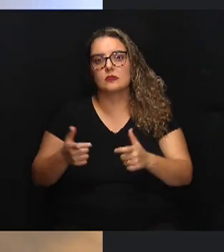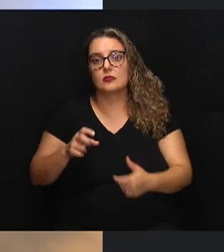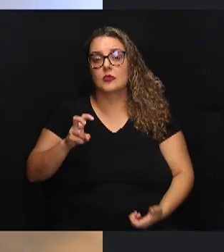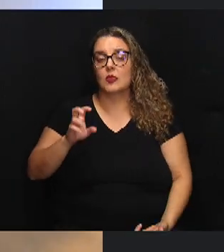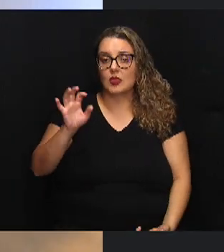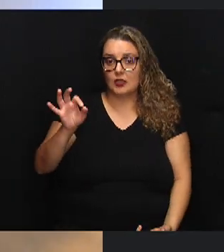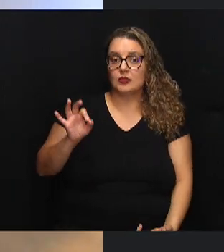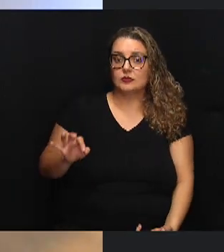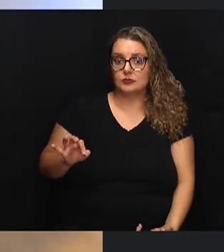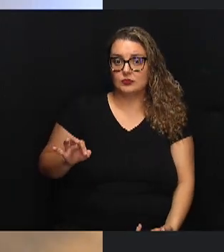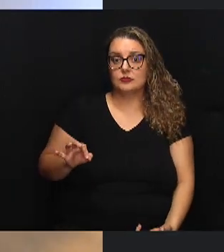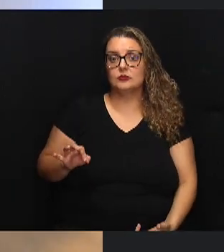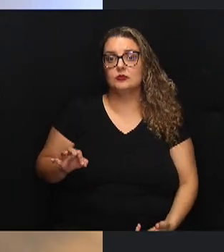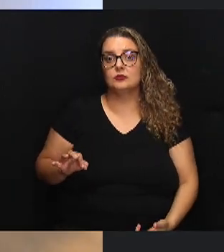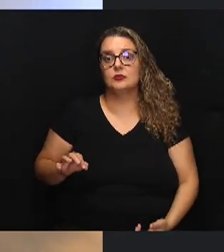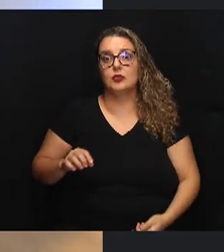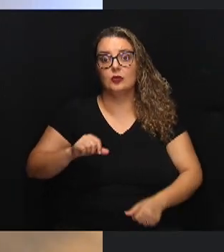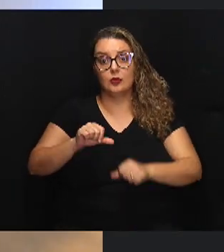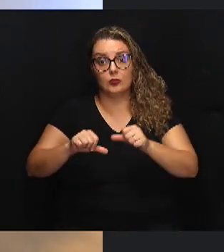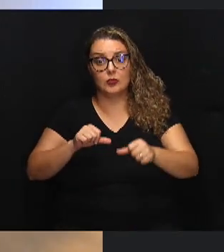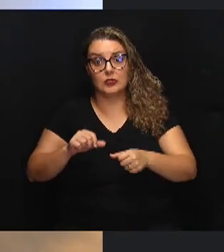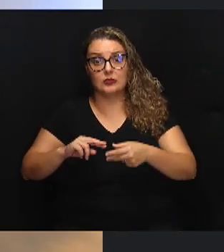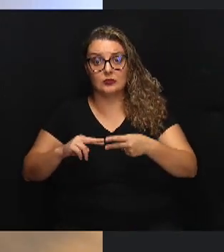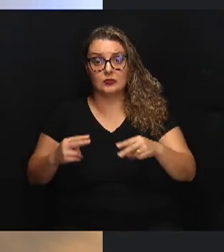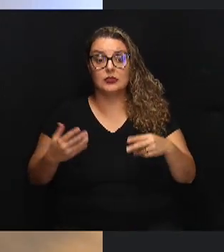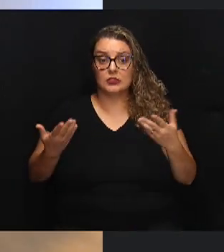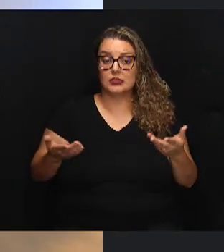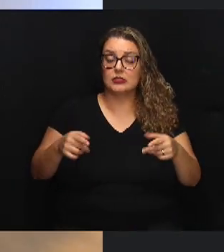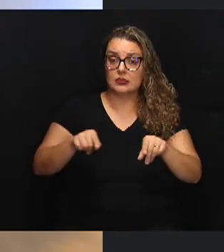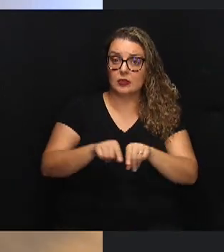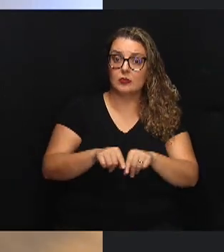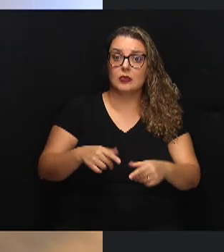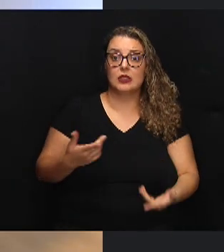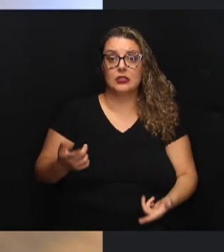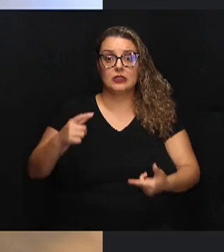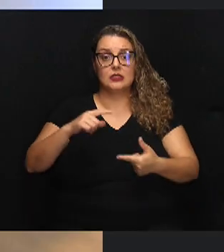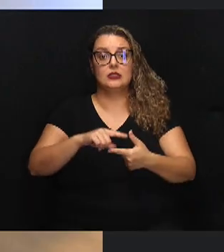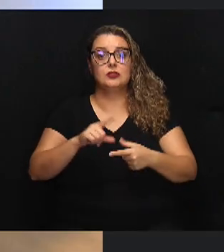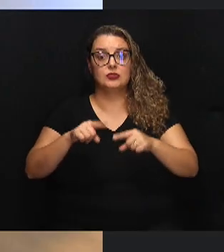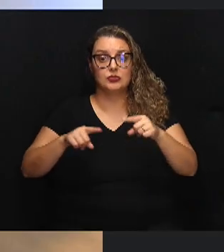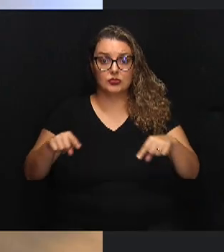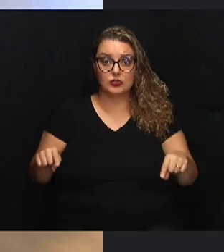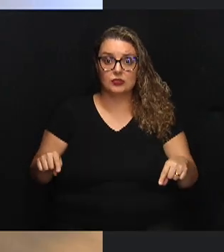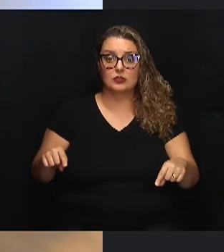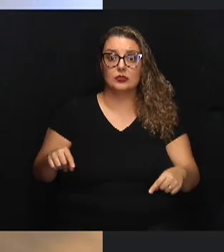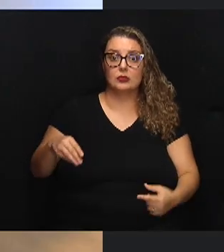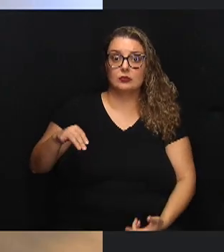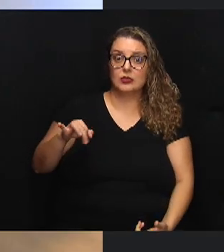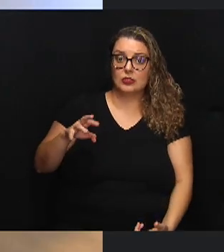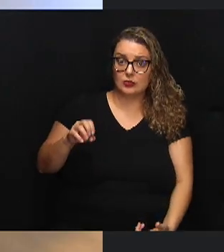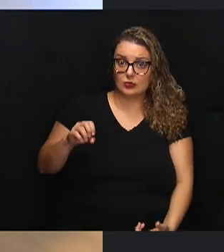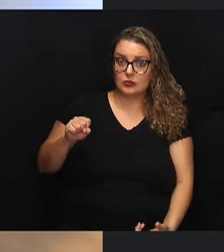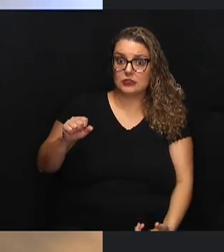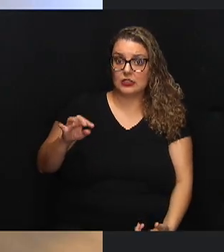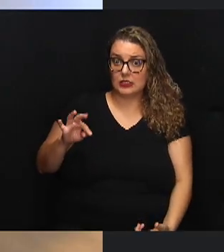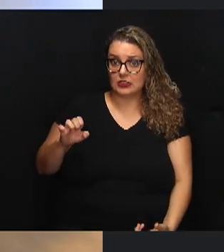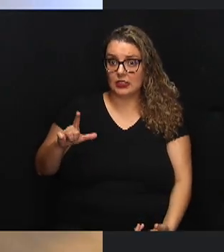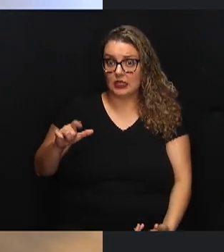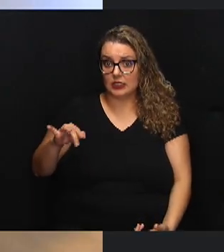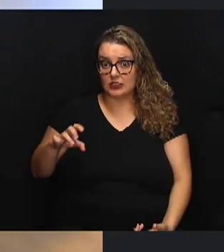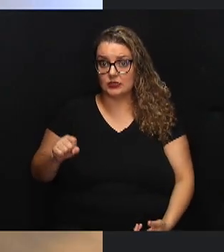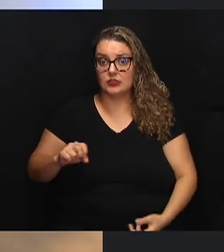desses pacientes com mutações genéticas. E além desse quadro de instabilidade microsatélites, a gente tem, por exemplo, a mutação nos